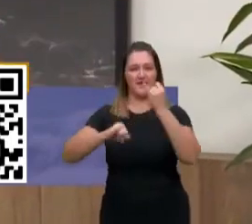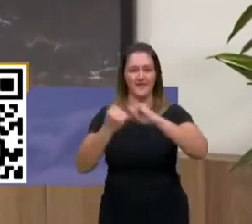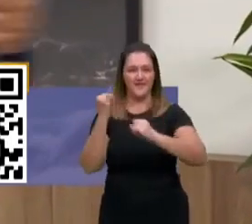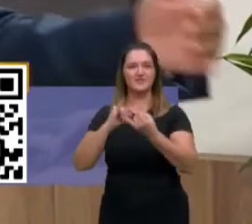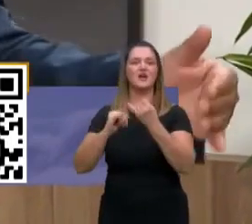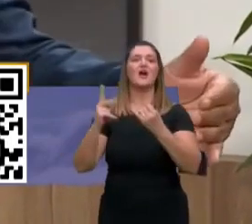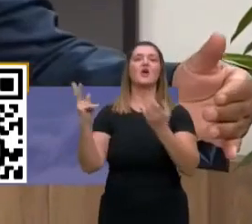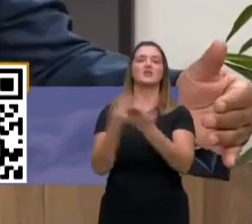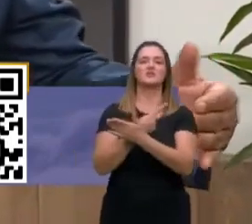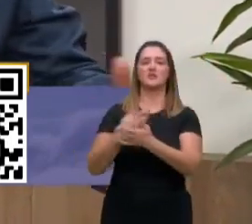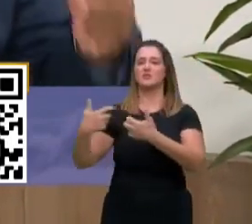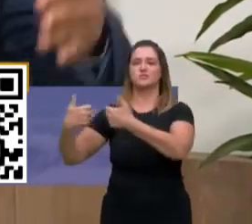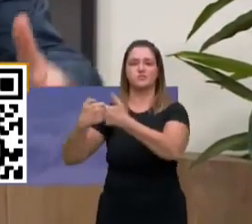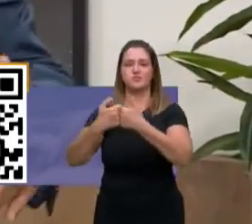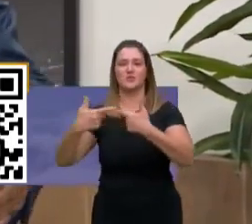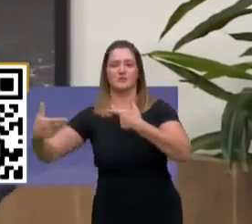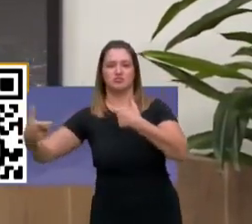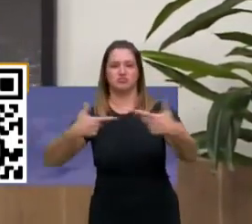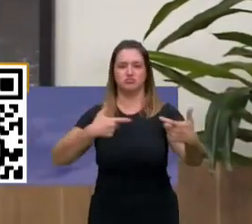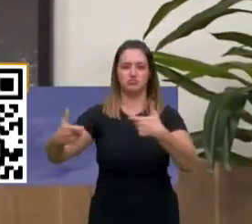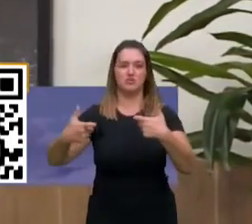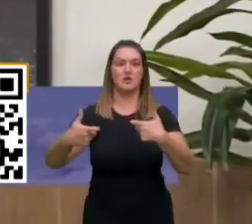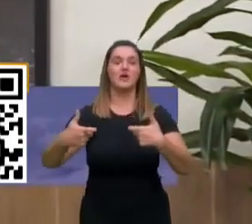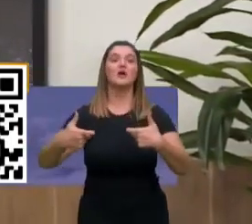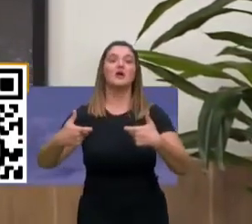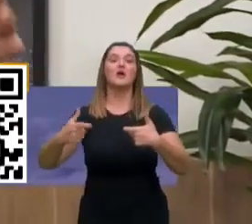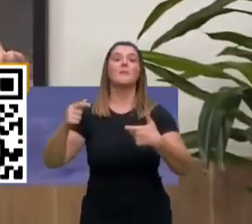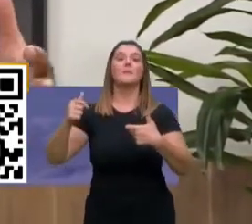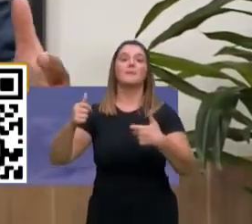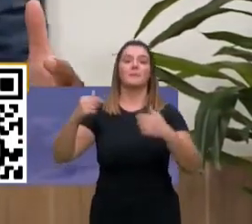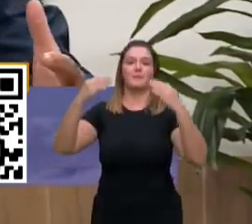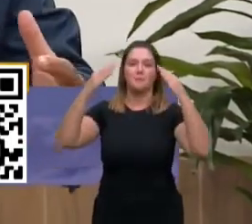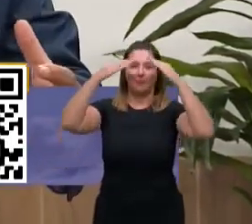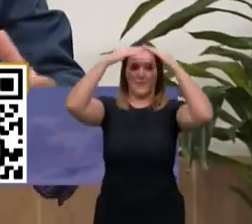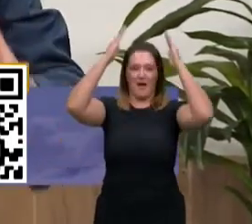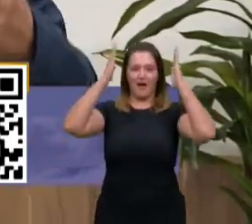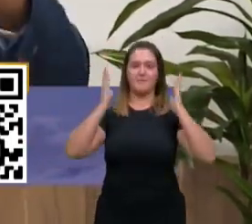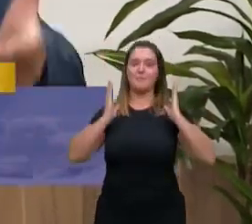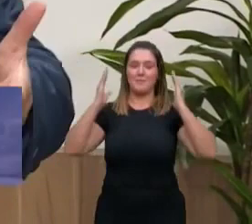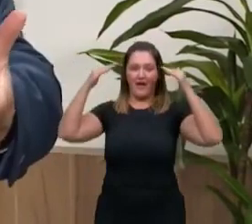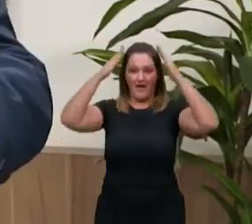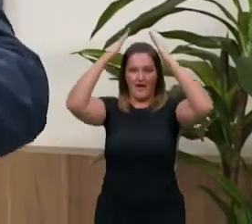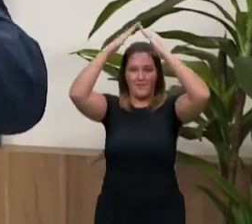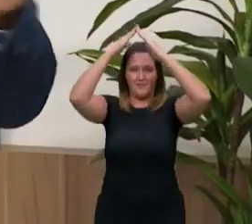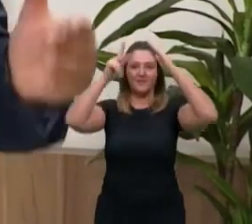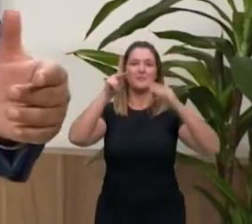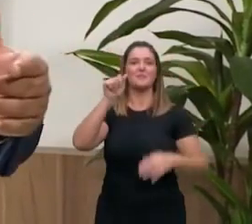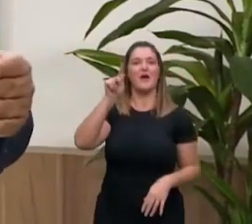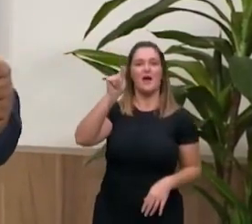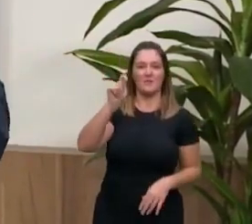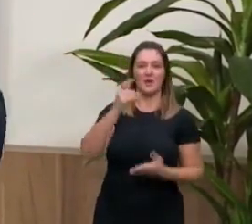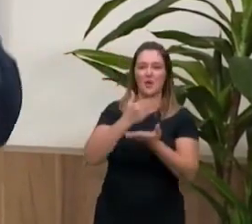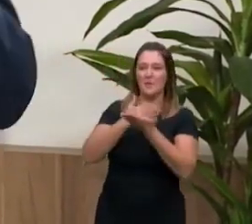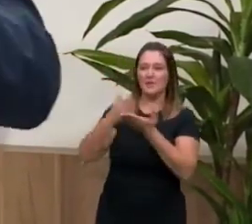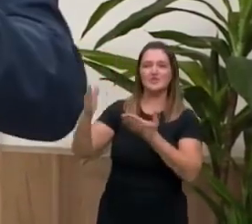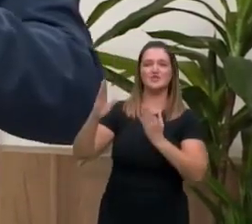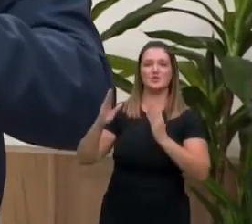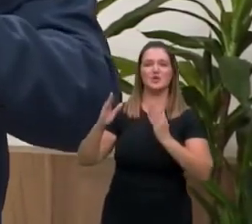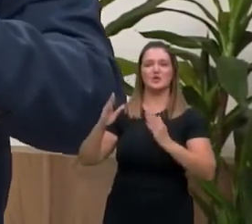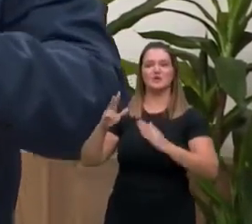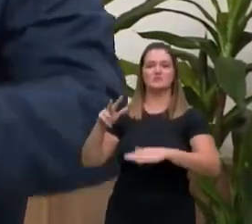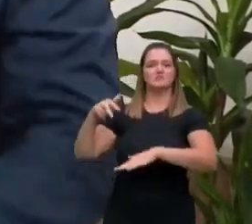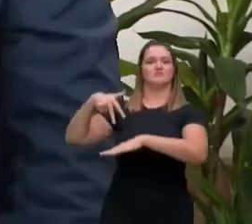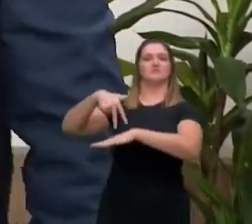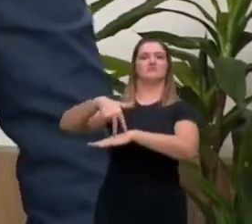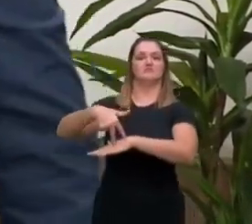Inquisição, das Cruzadas, da supremacia papal, o período em que havia indulgências e tantas coisas. Os cristãos